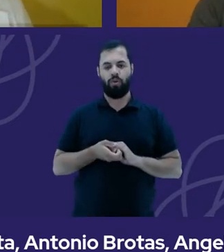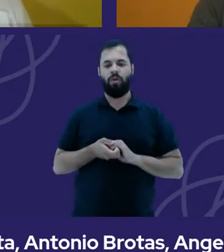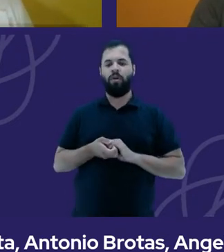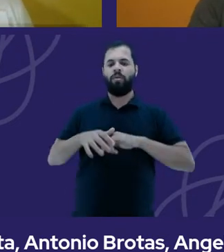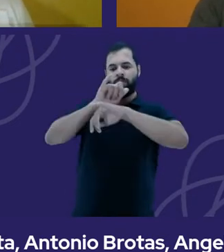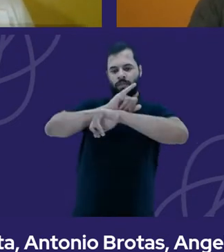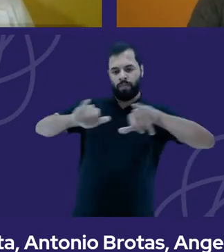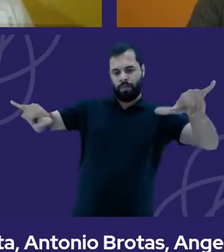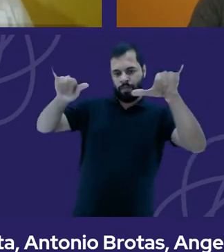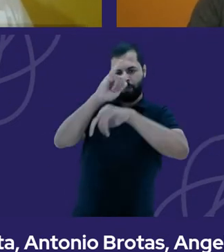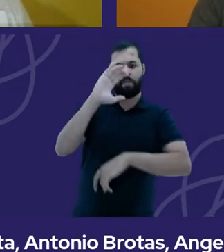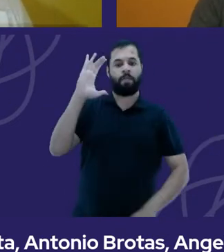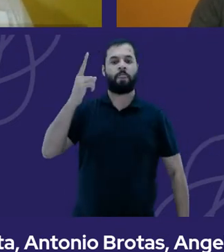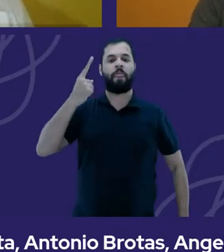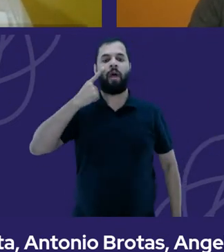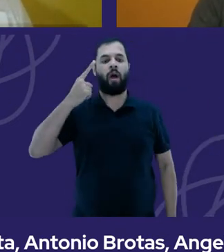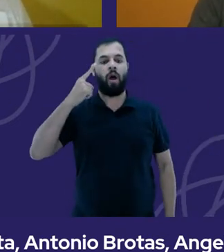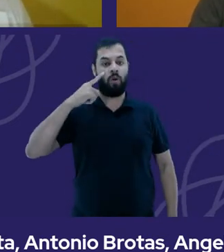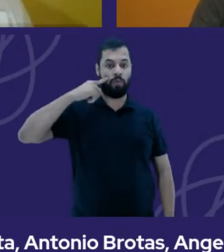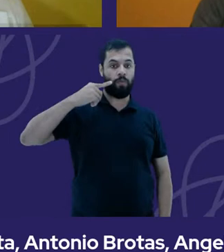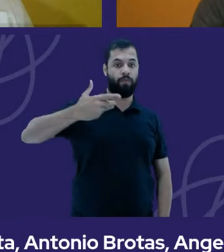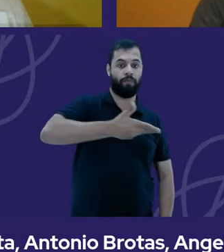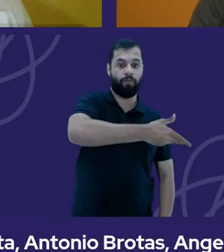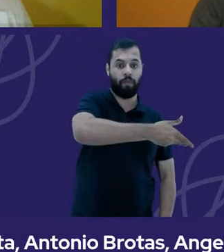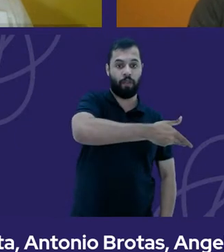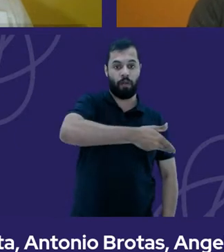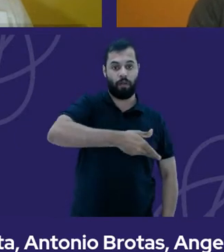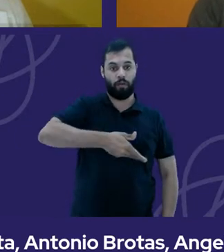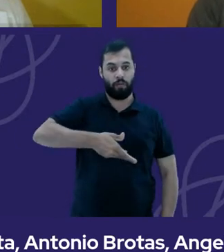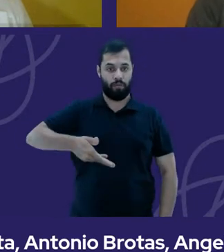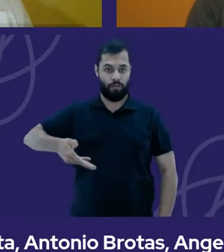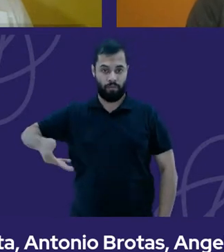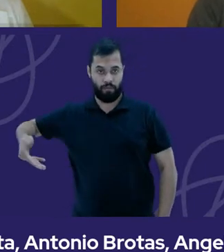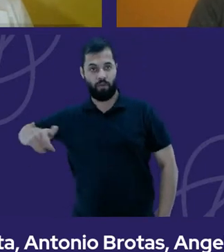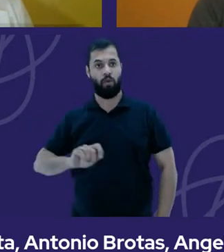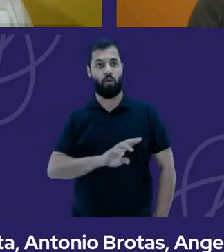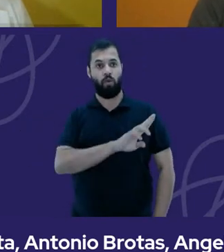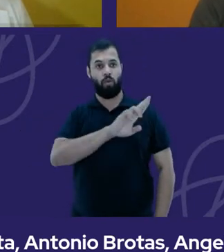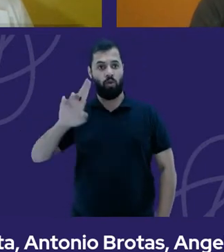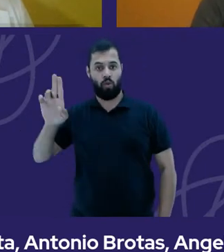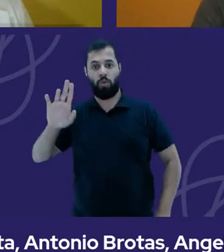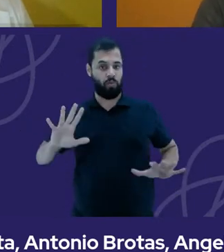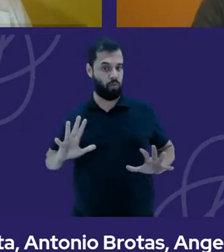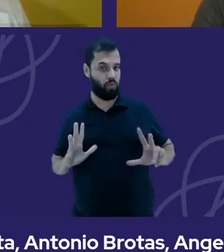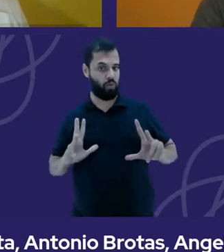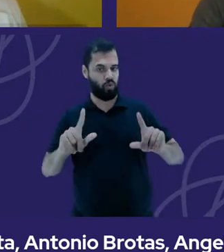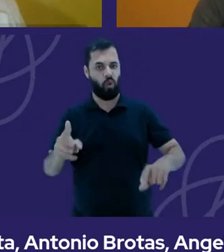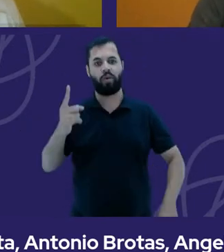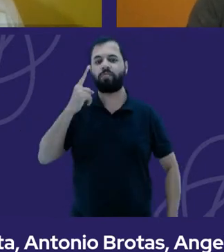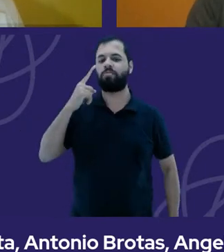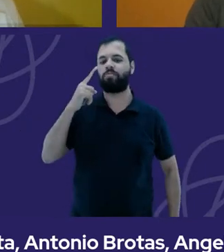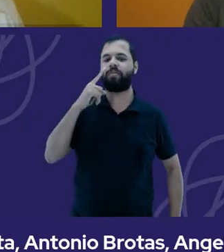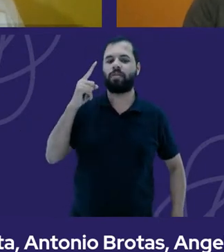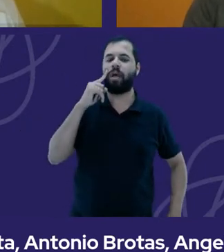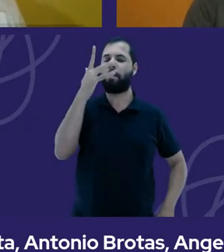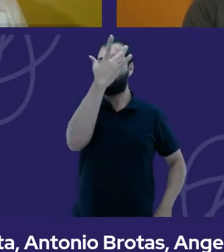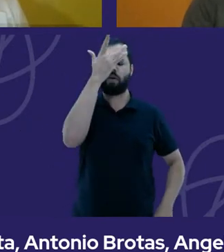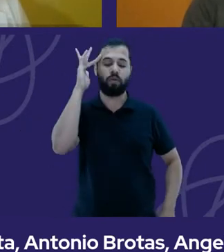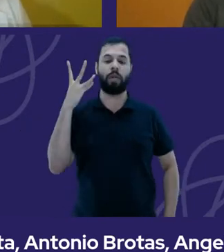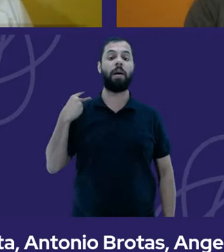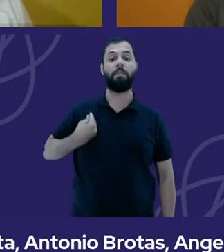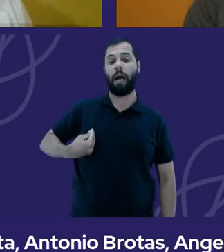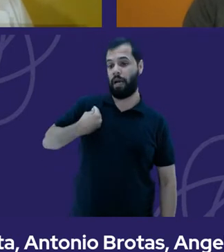Antônio Brotas, Ângela Ortiz, Beatriz Duquevis, Beatriz Velho, Cristiana Brito, Cristina